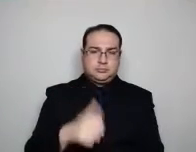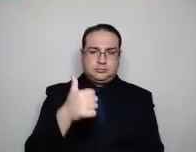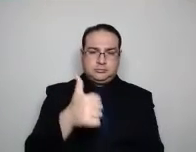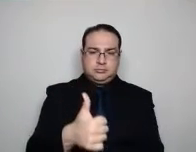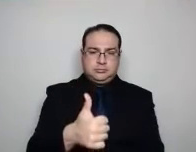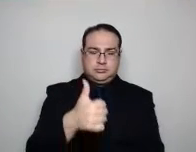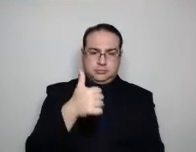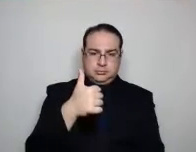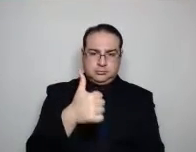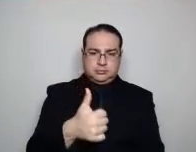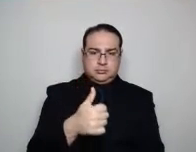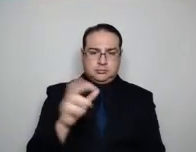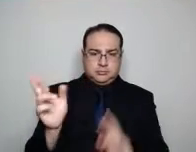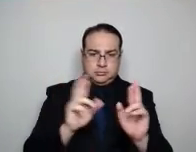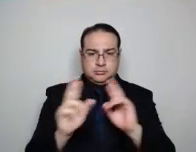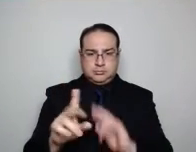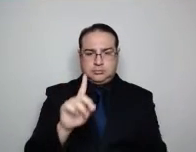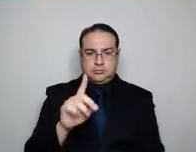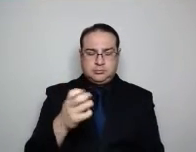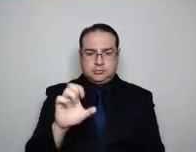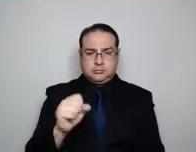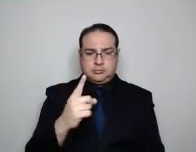176. Apelação CIO